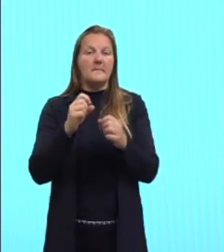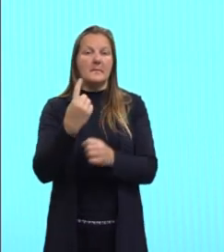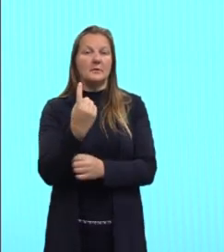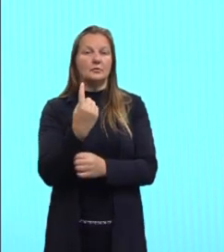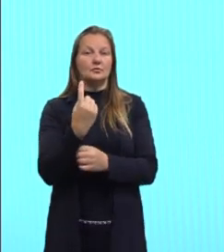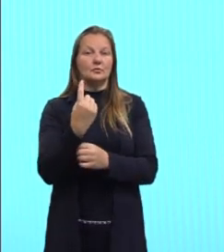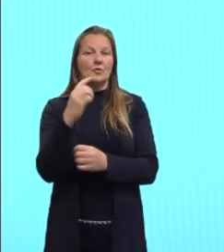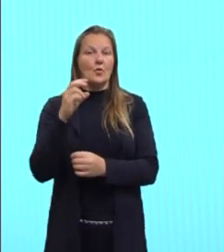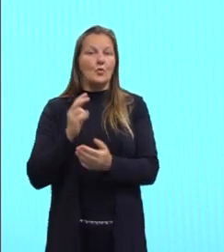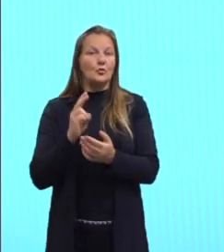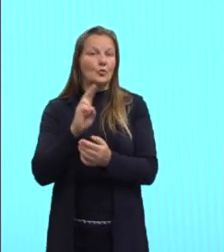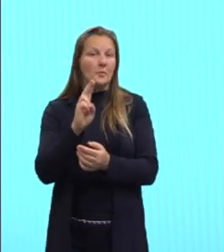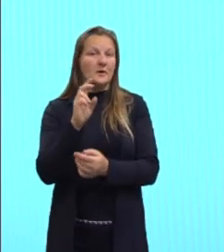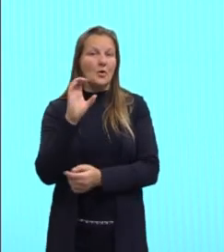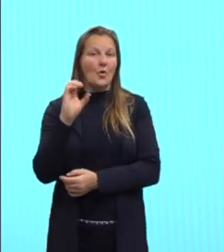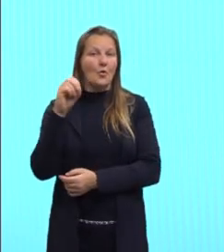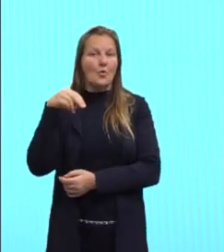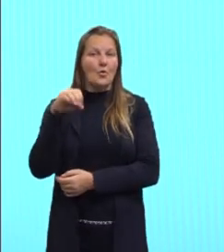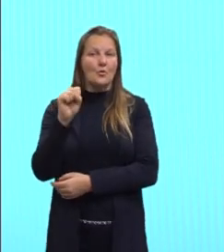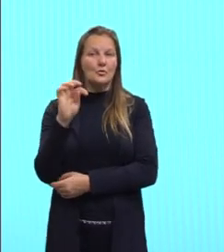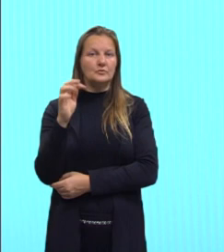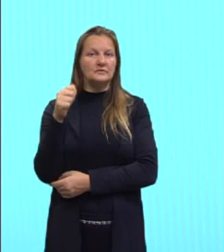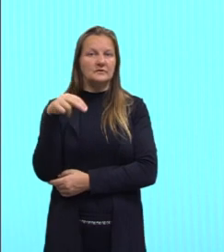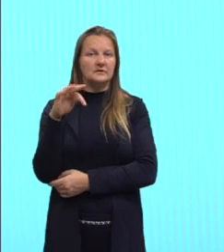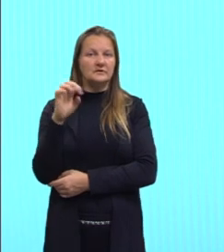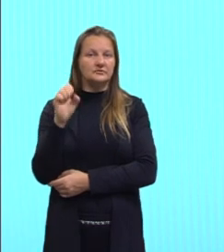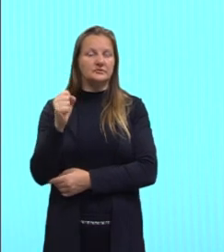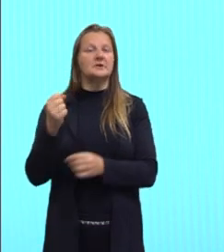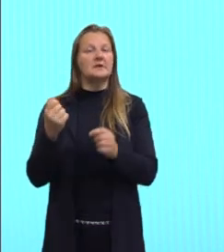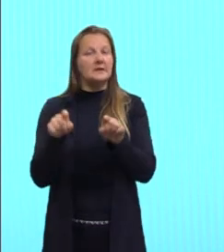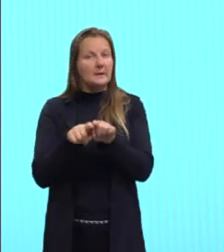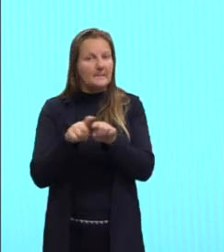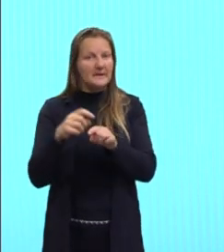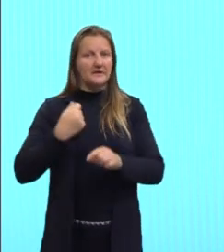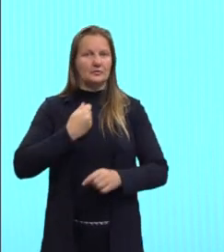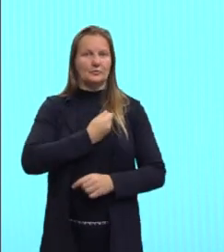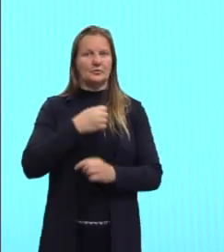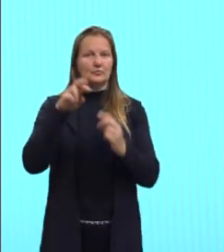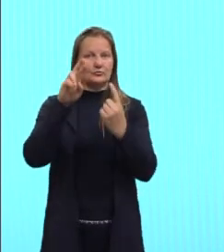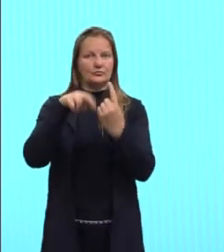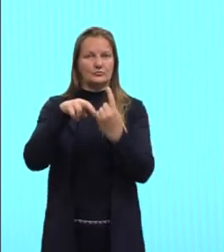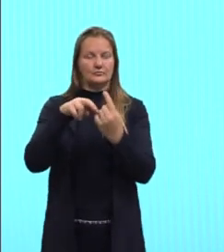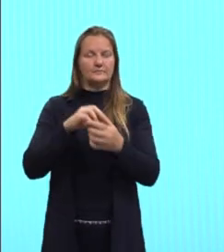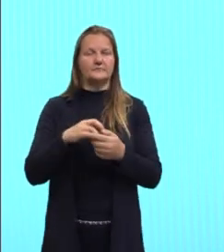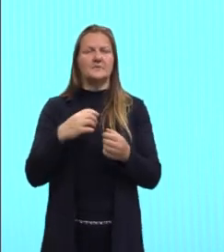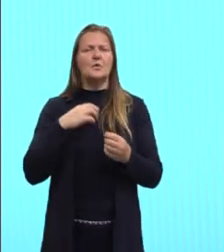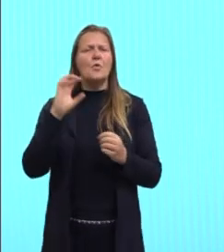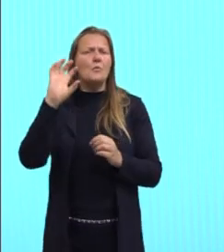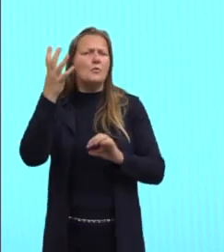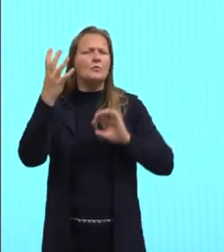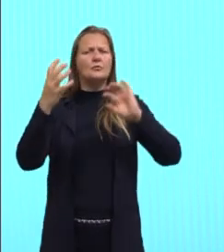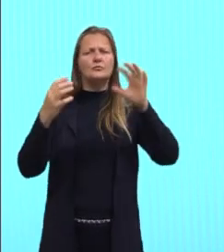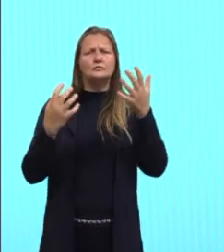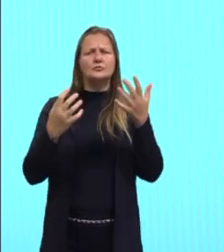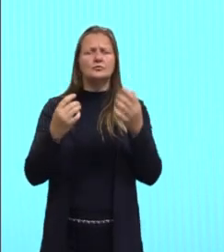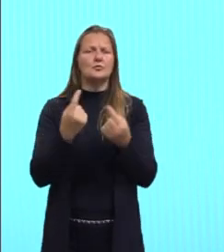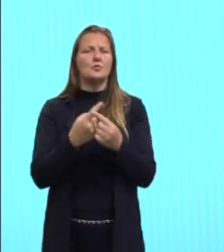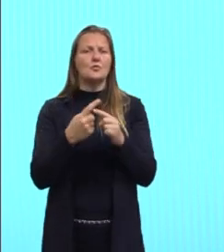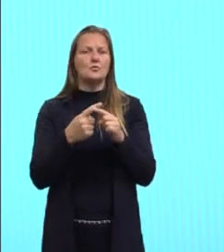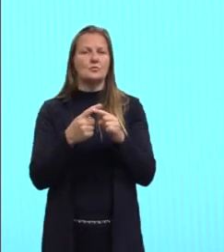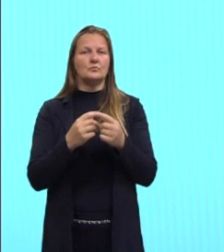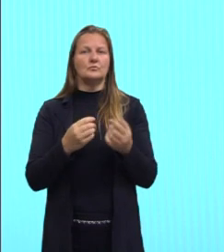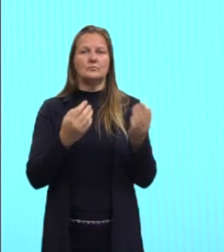também representa um valor real essas soluções então quando a gente né se refere